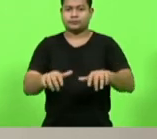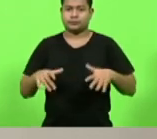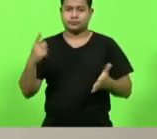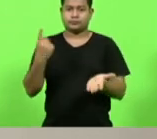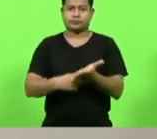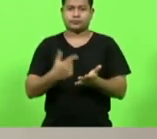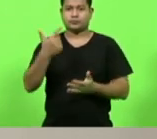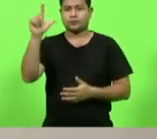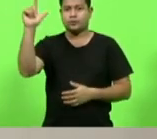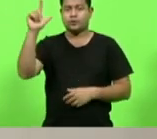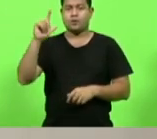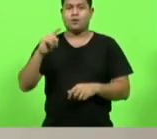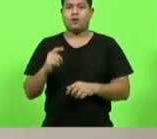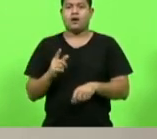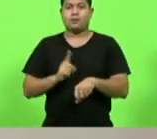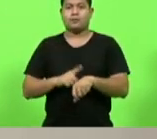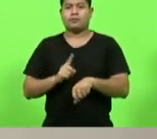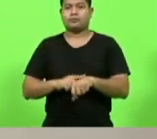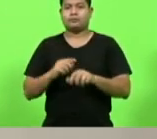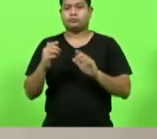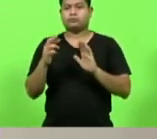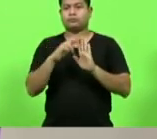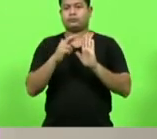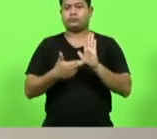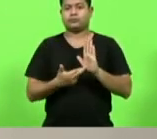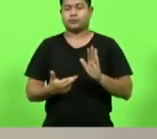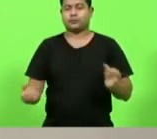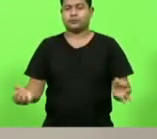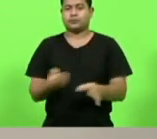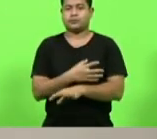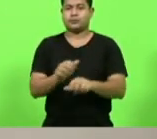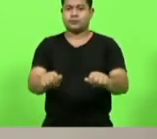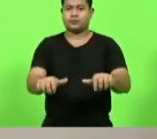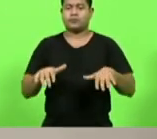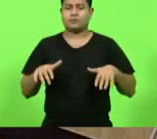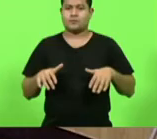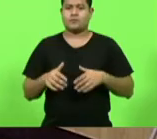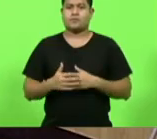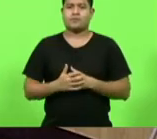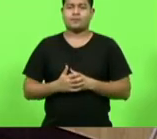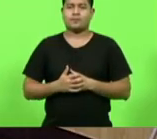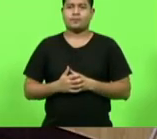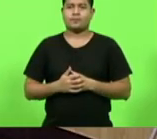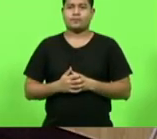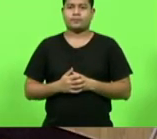outra ordinária para amanhã no horário regimental. Está encerrada a presente sessão.